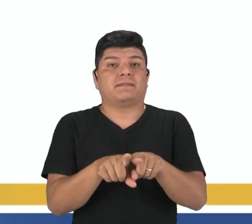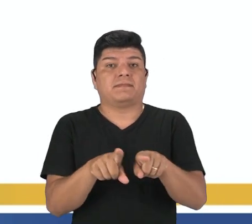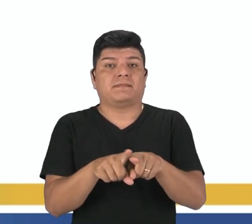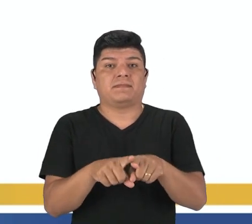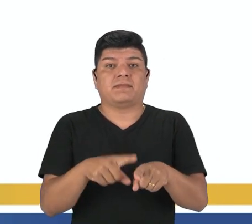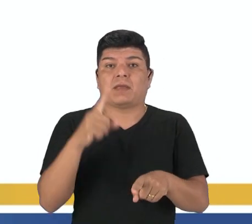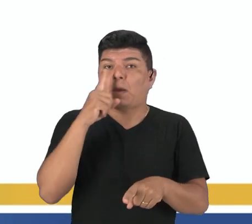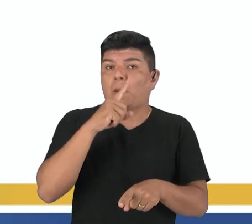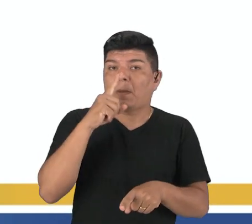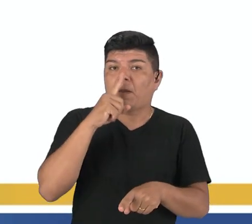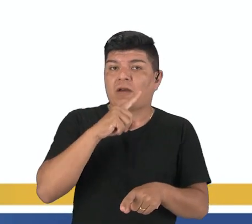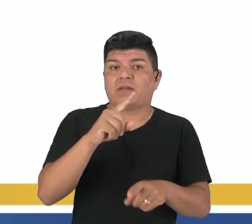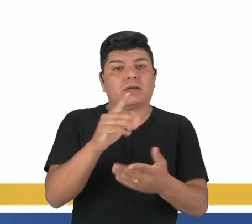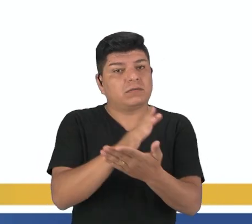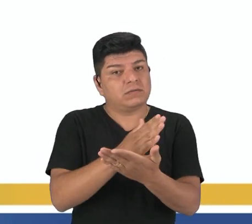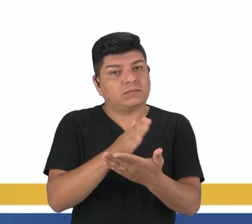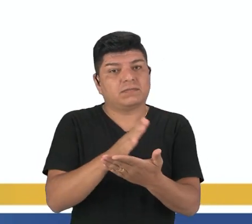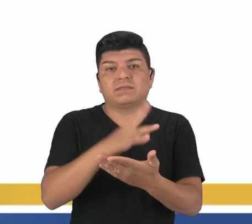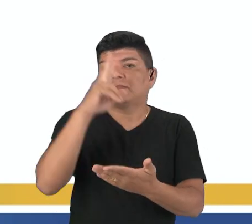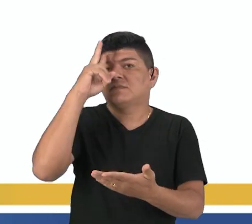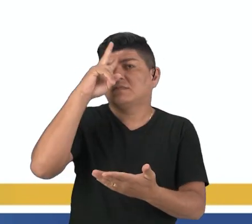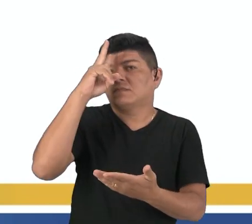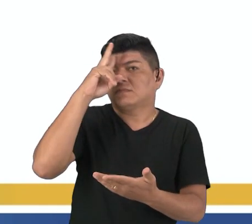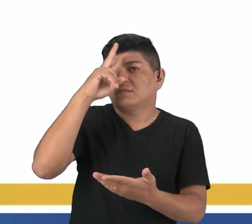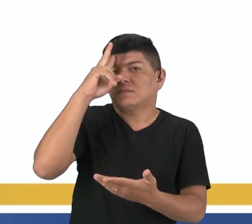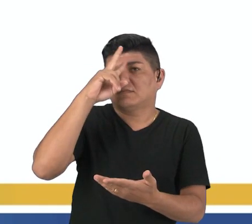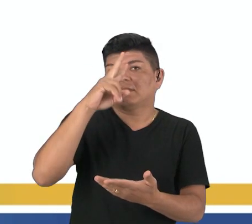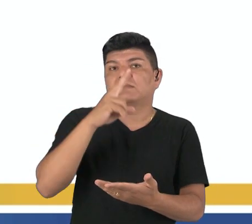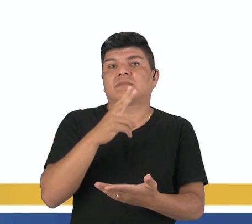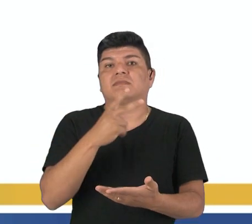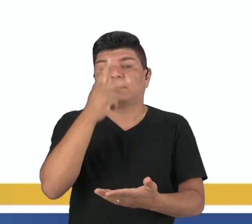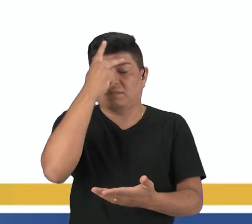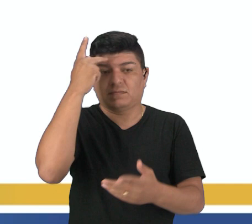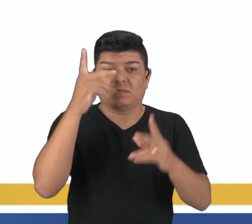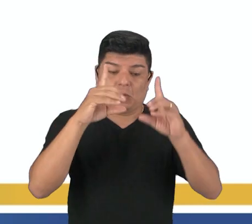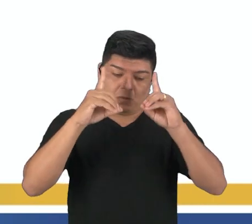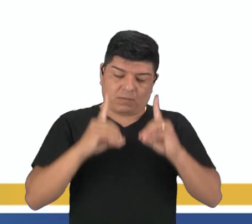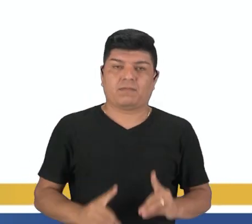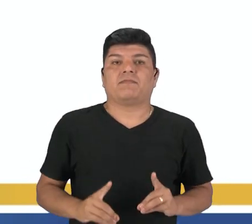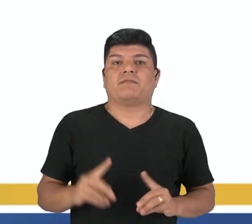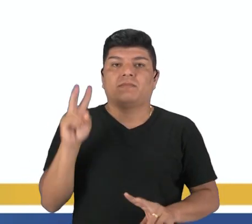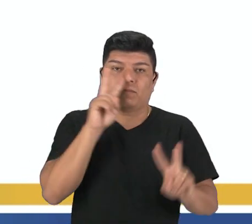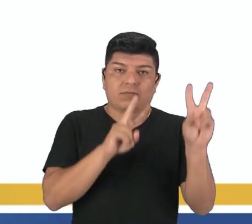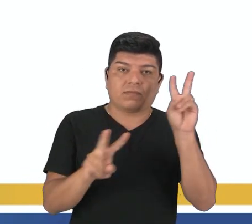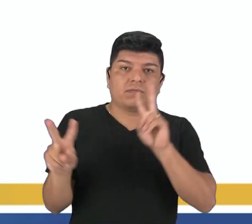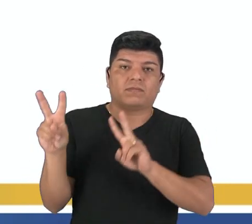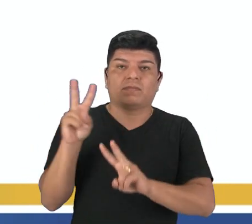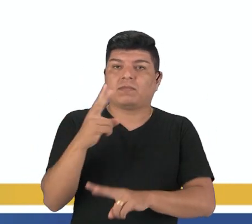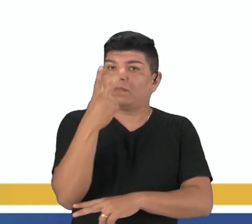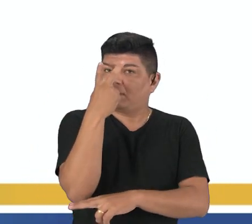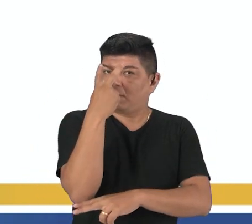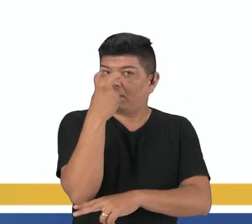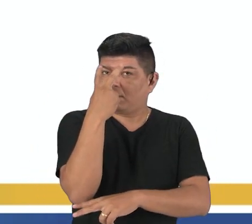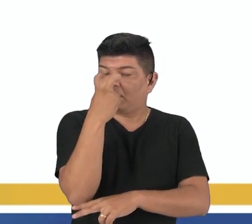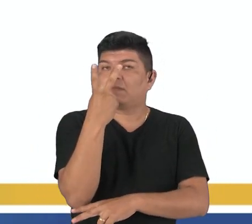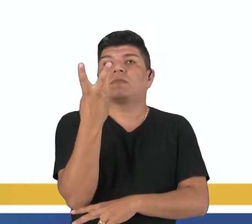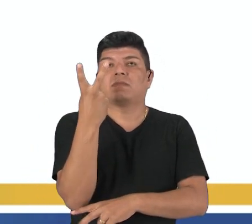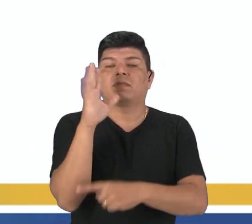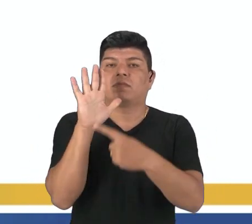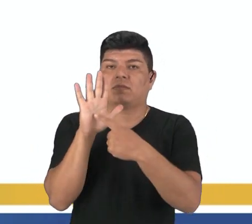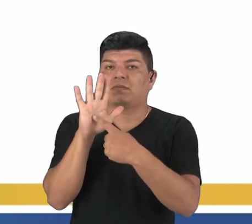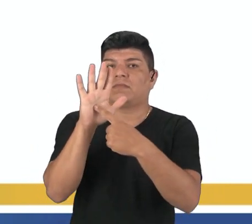falha nesses sentidos. E a gente vai lembrar aqui do deficiente visual. E exposições são feitas justamente para